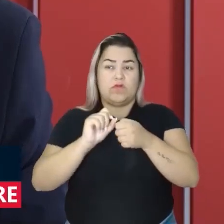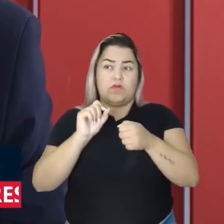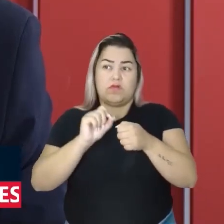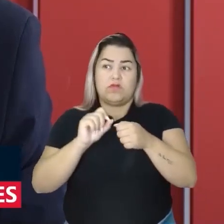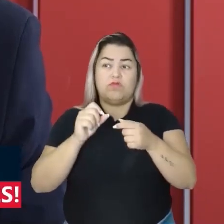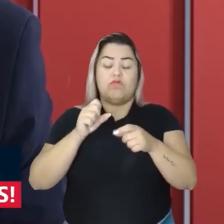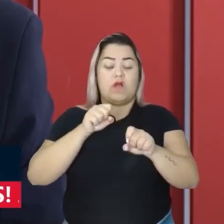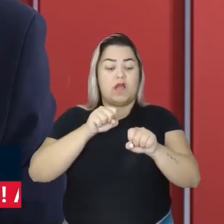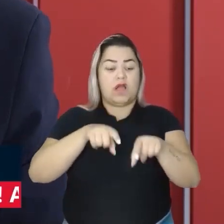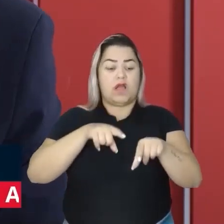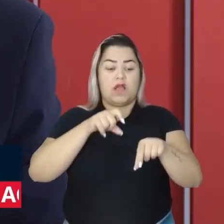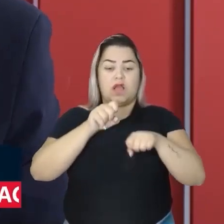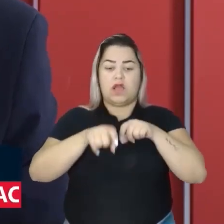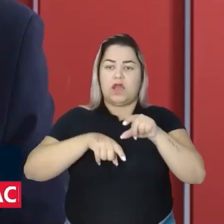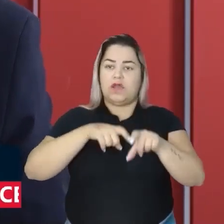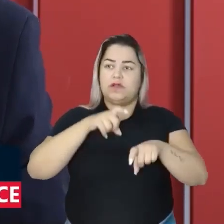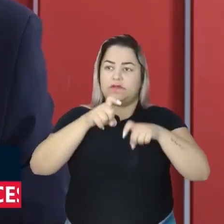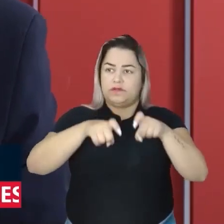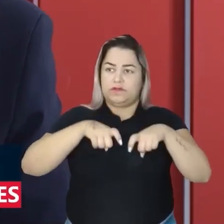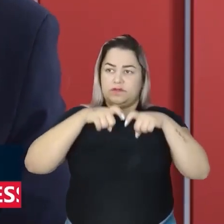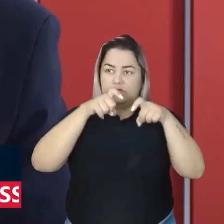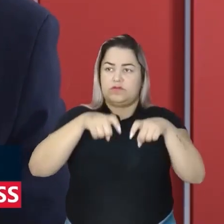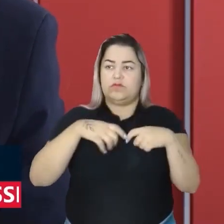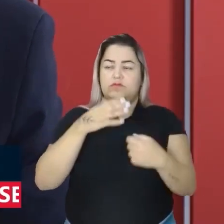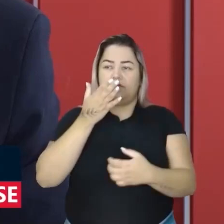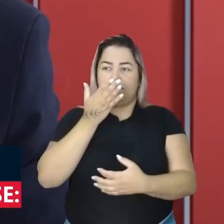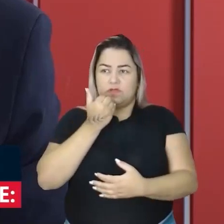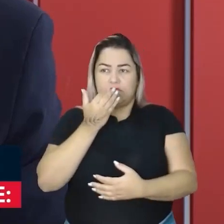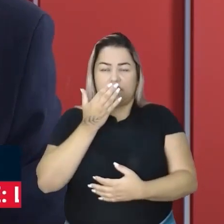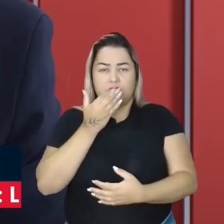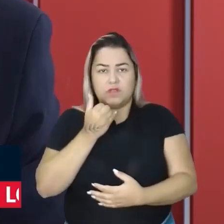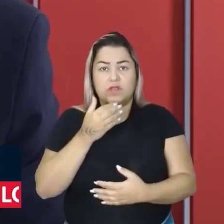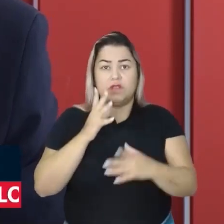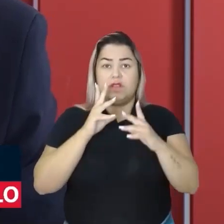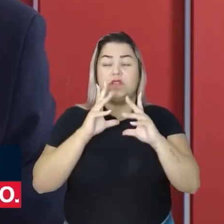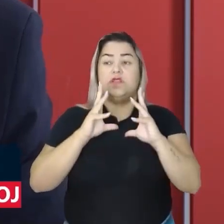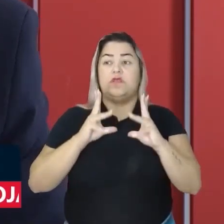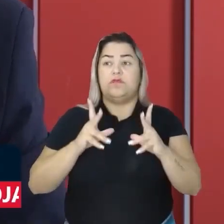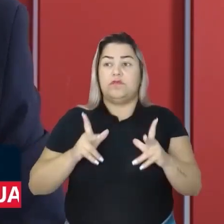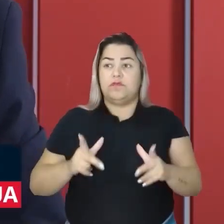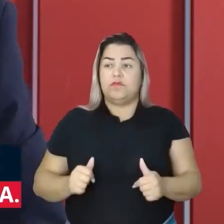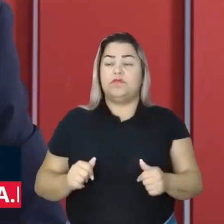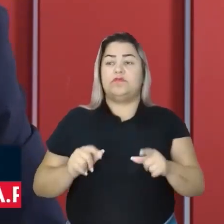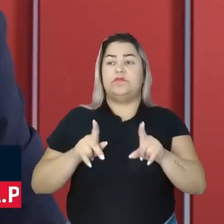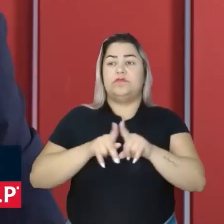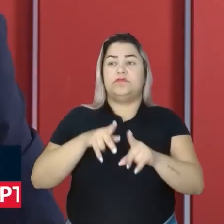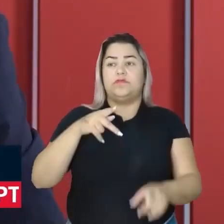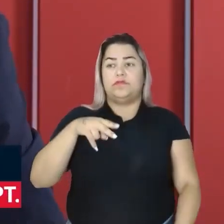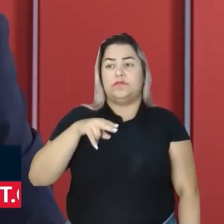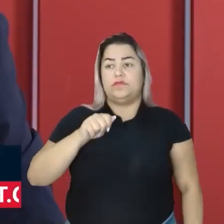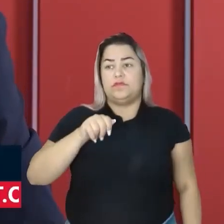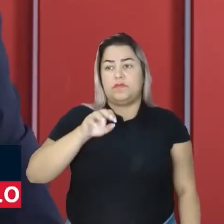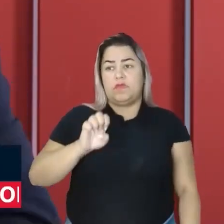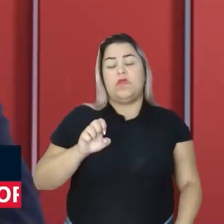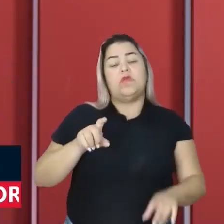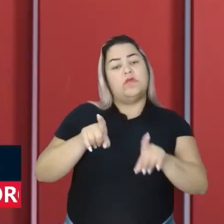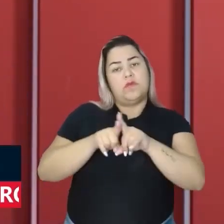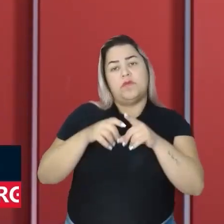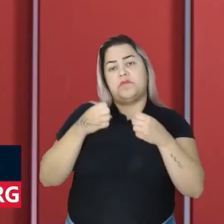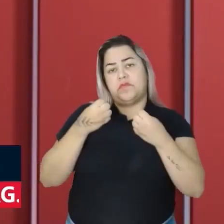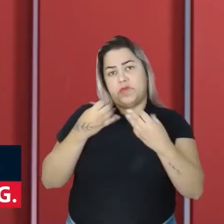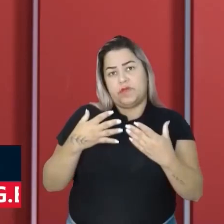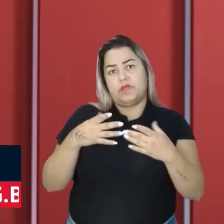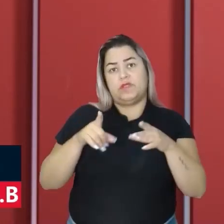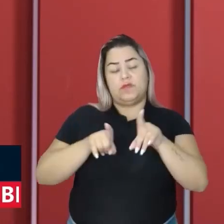agricultor, que nós queremos ela com comida limpa, estimular, ter renda. Então o PNAE, ele é bom para esse lado também. Mas